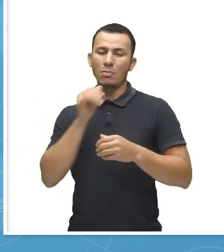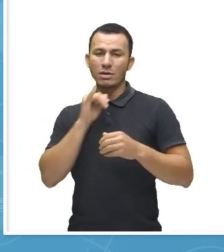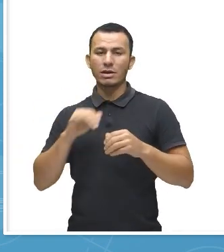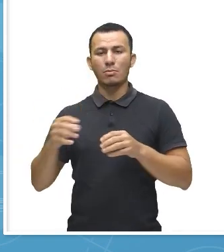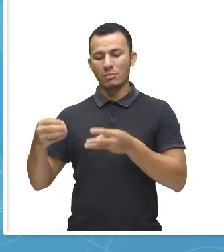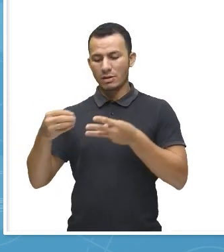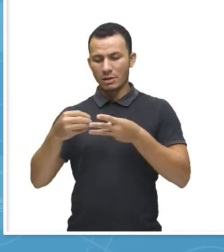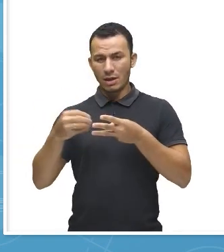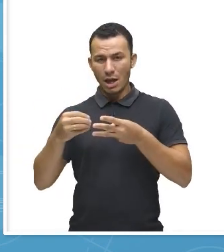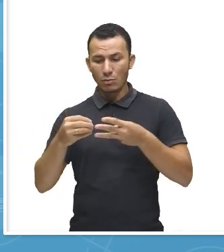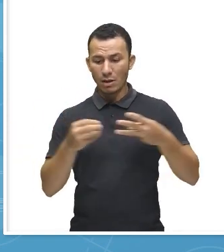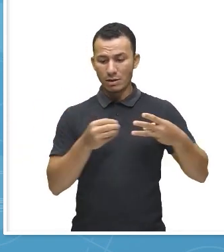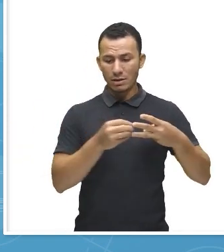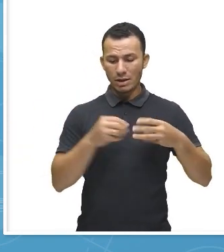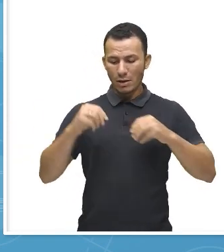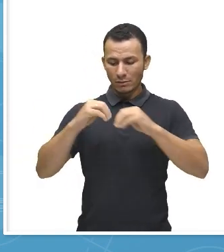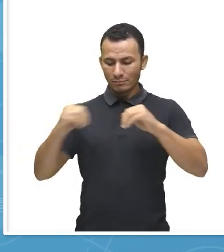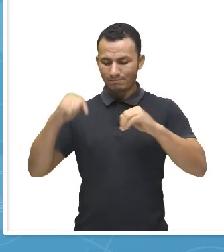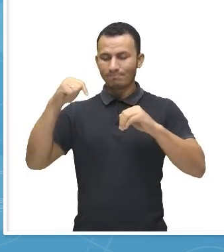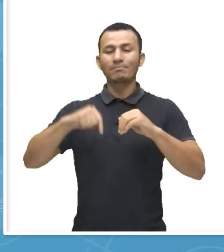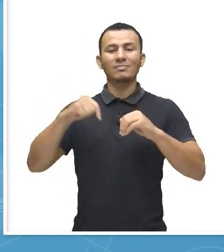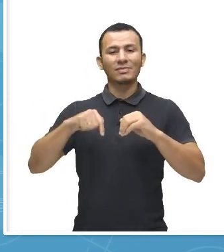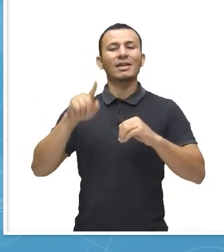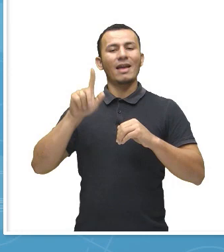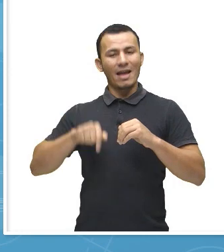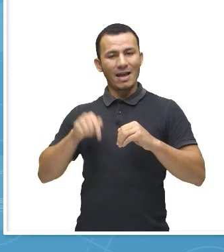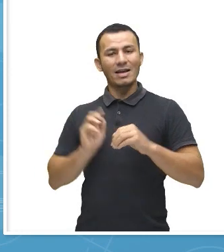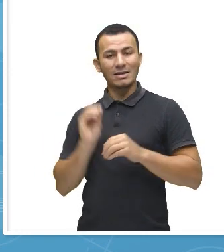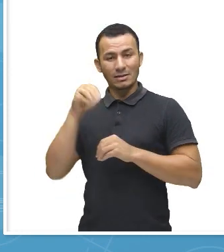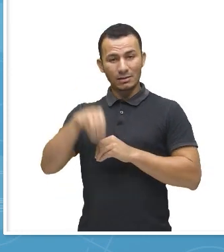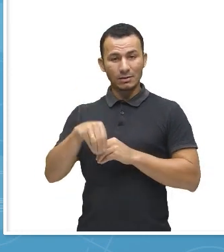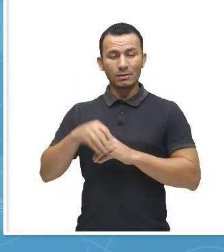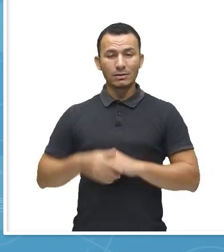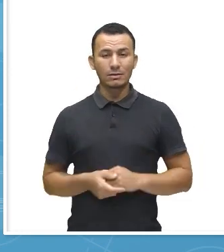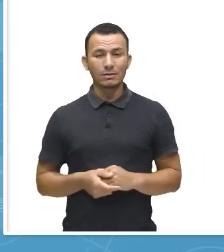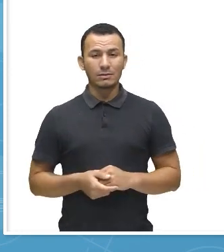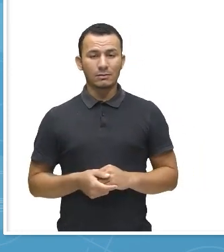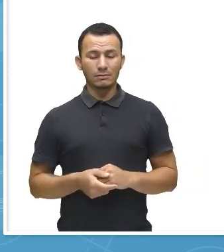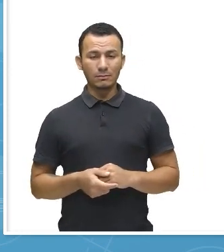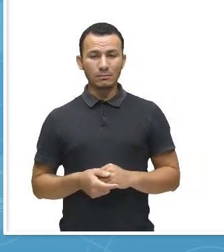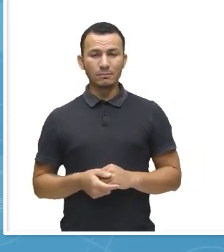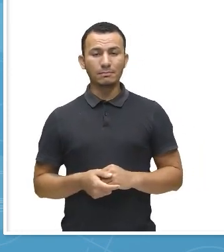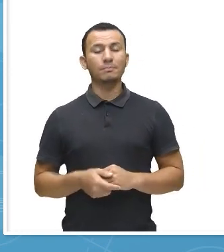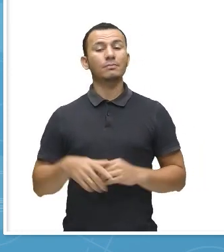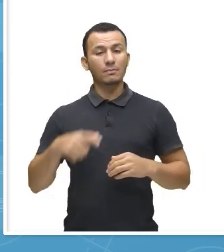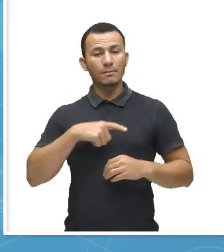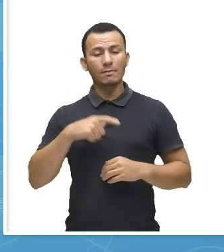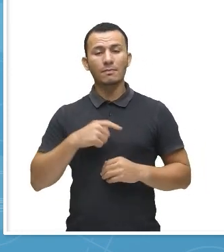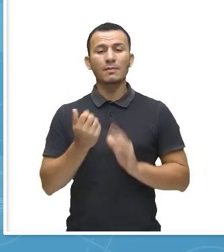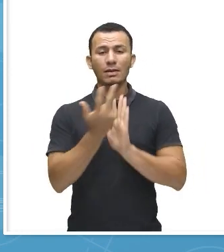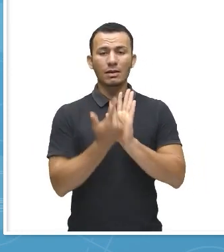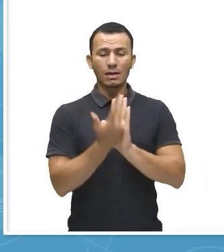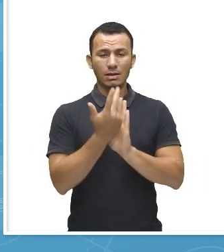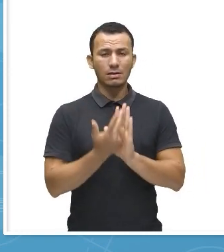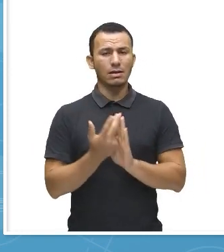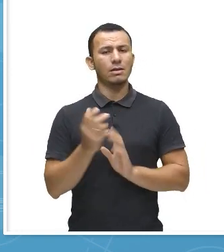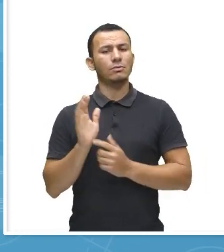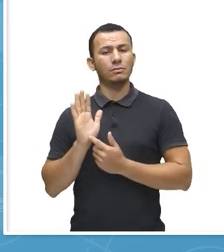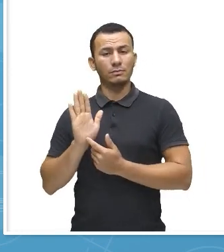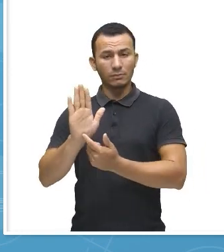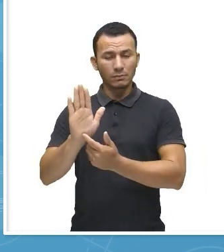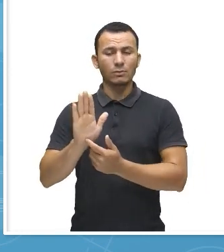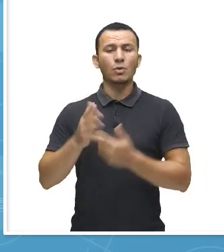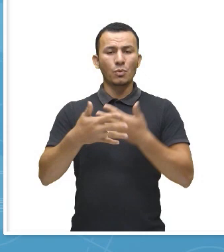de uma célula e outra, preenchendo o espaço entre uma célula e outra. Então aqui a gente tem uma amostra, né? Uma representação do